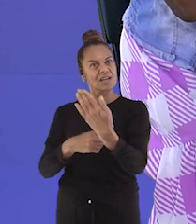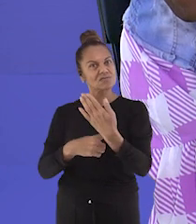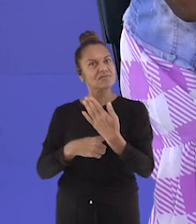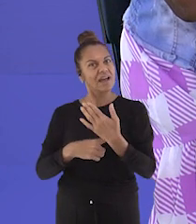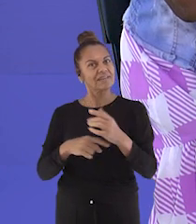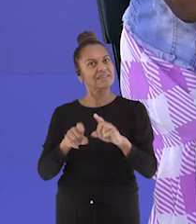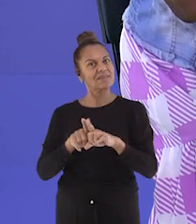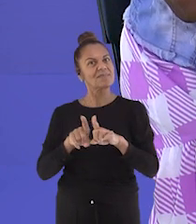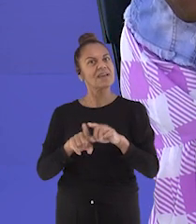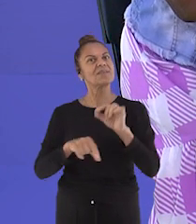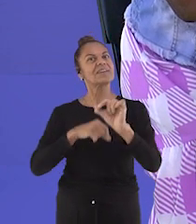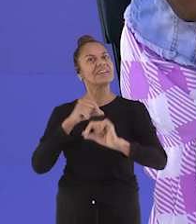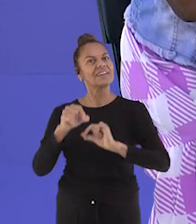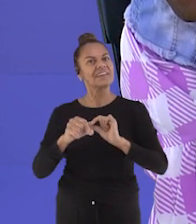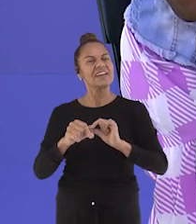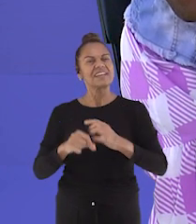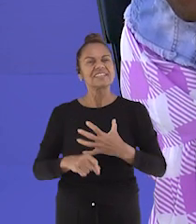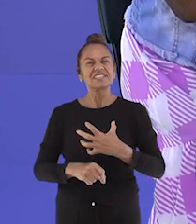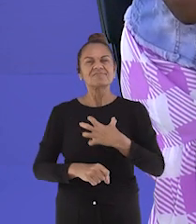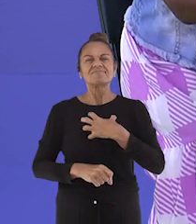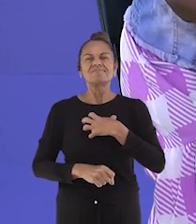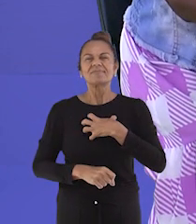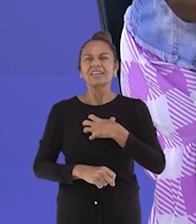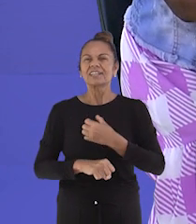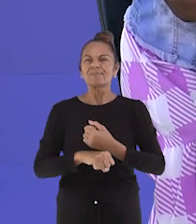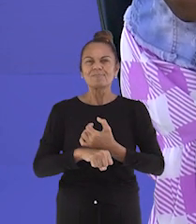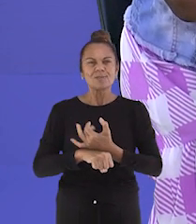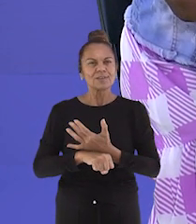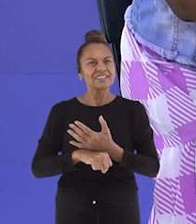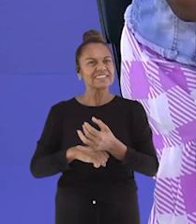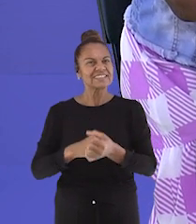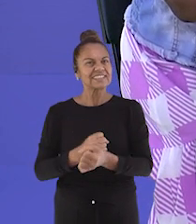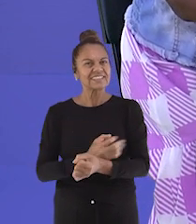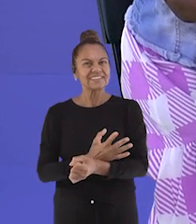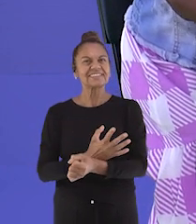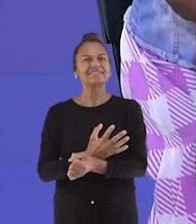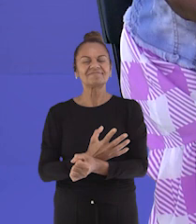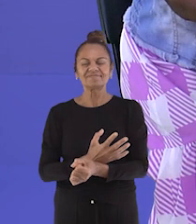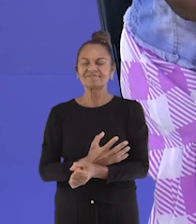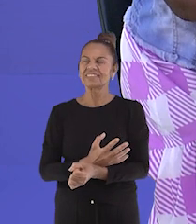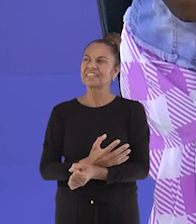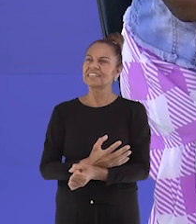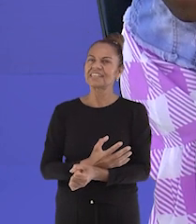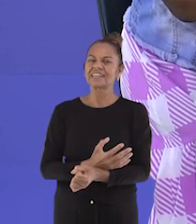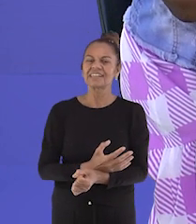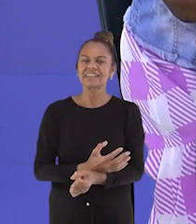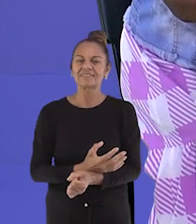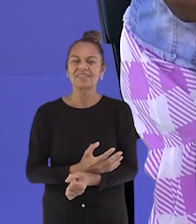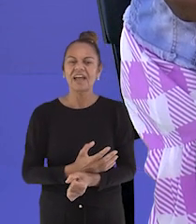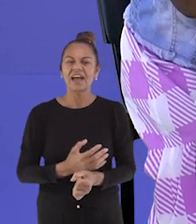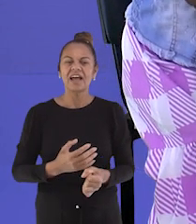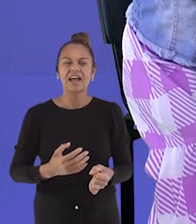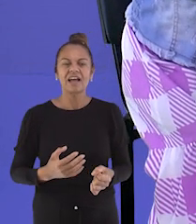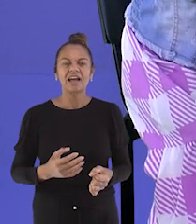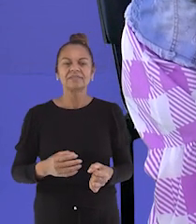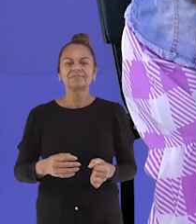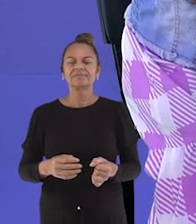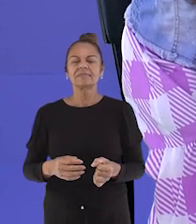me proporcionado essa emoção, esse sentimento. Porque quando você